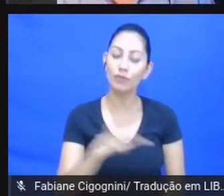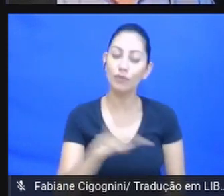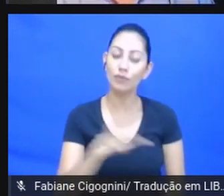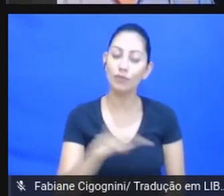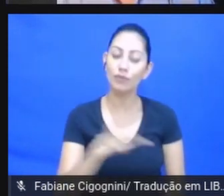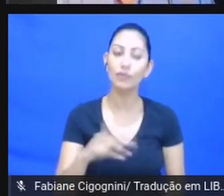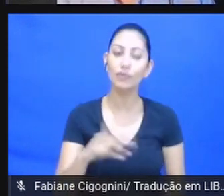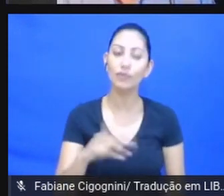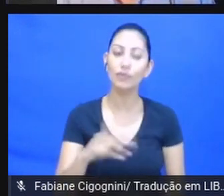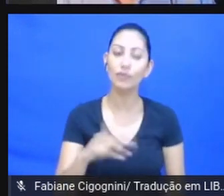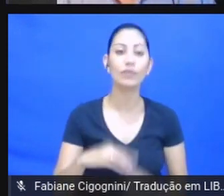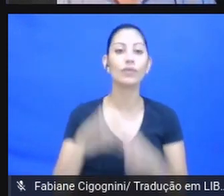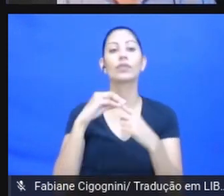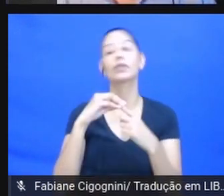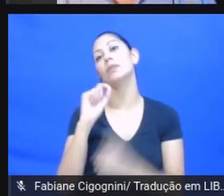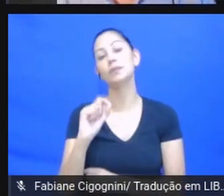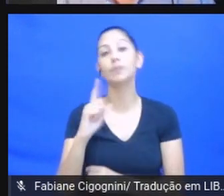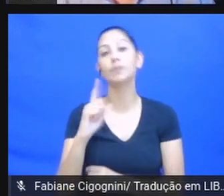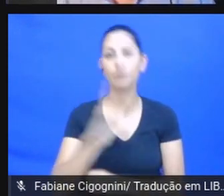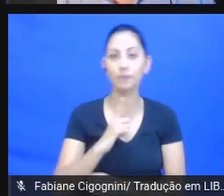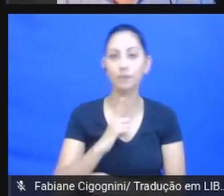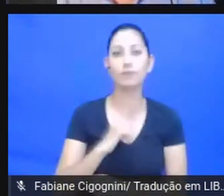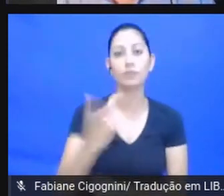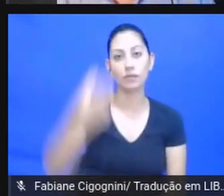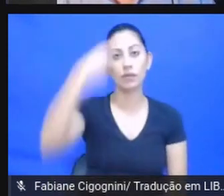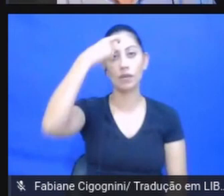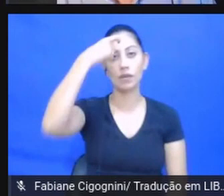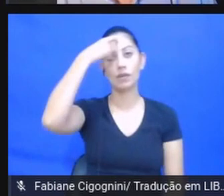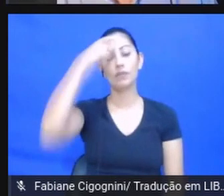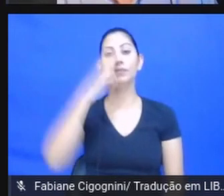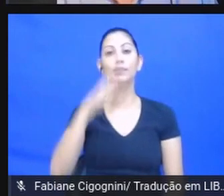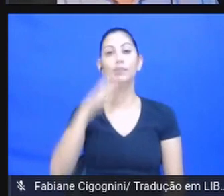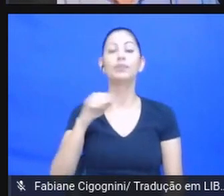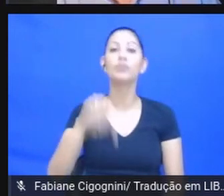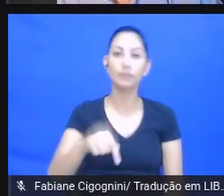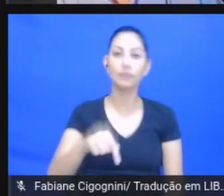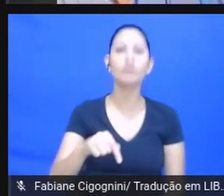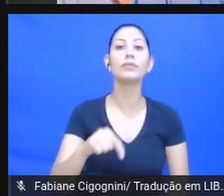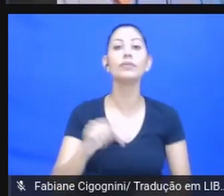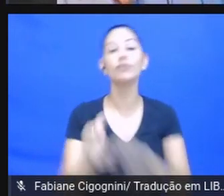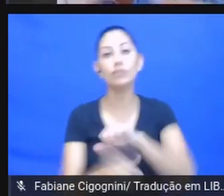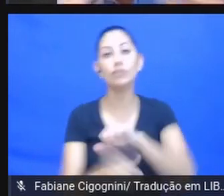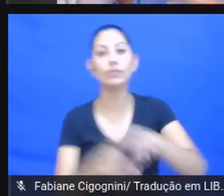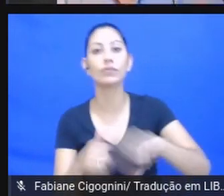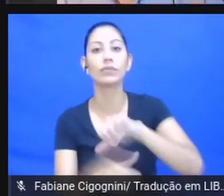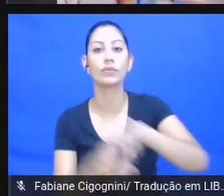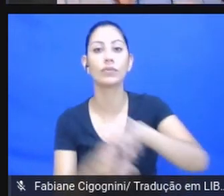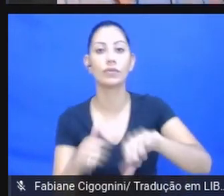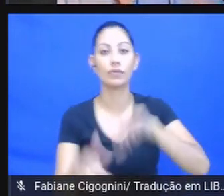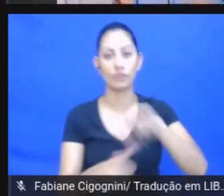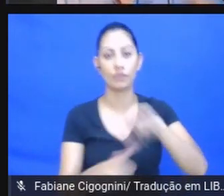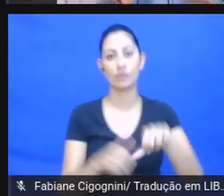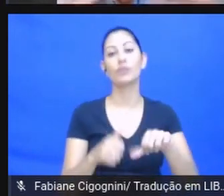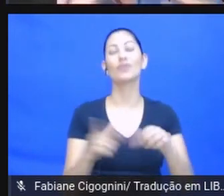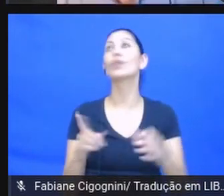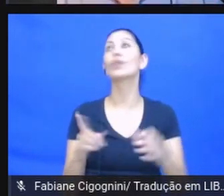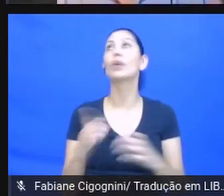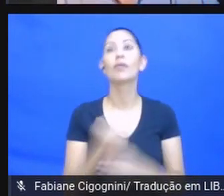mas esse professor vai ser apoiado fortemente também por todo esse conjunto